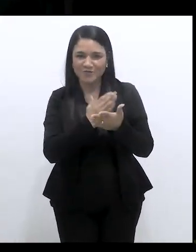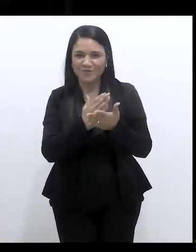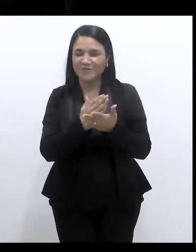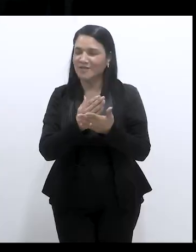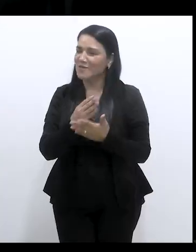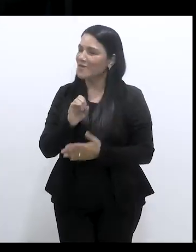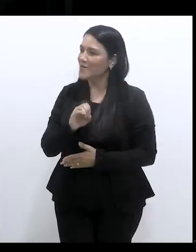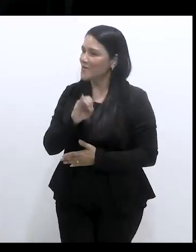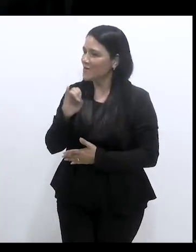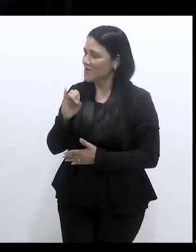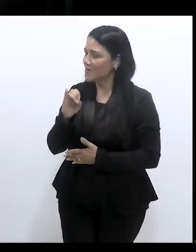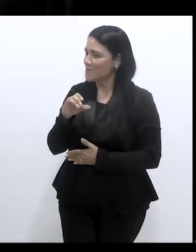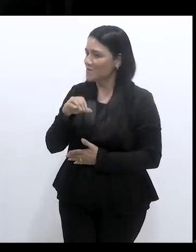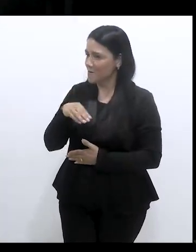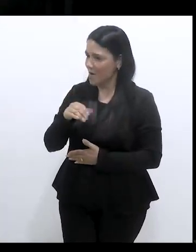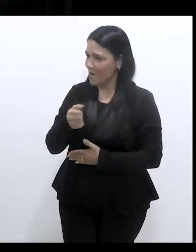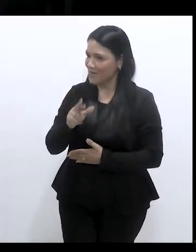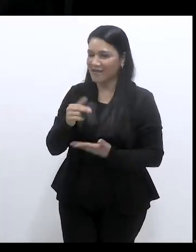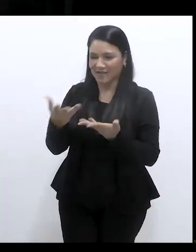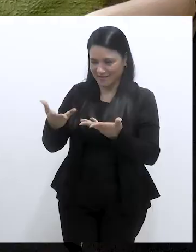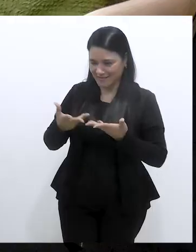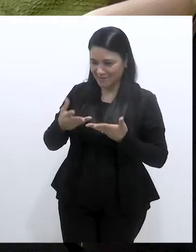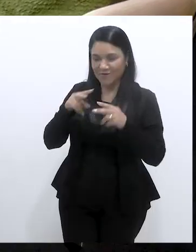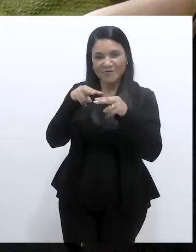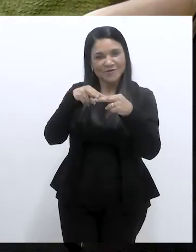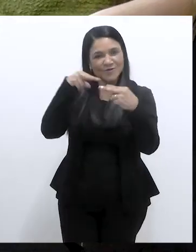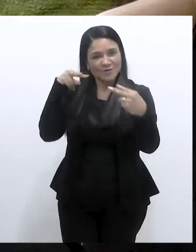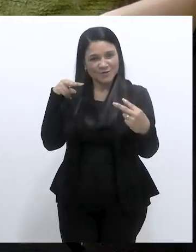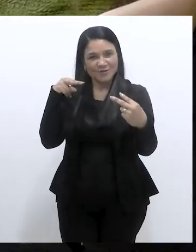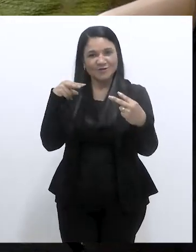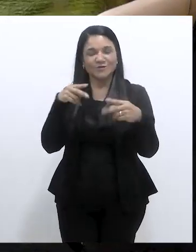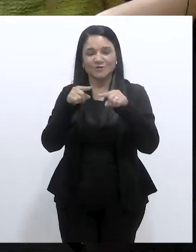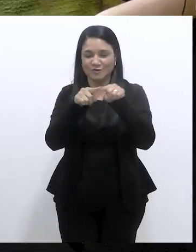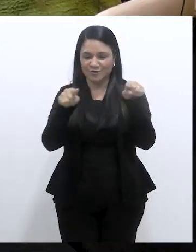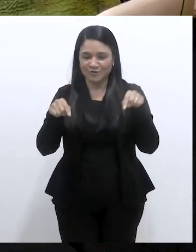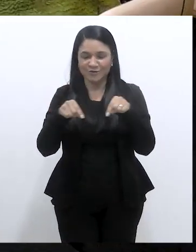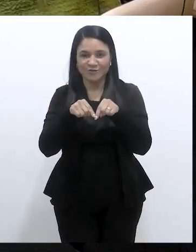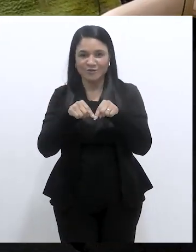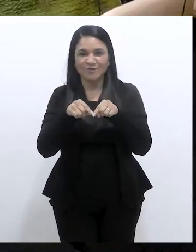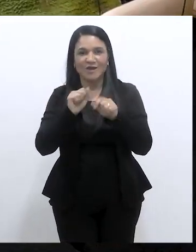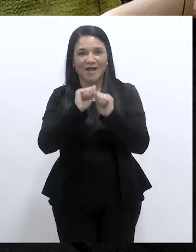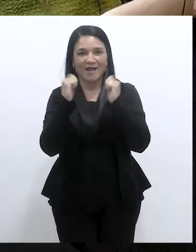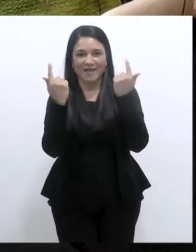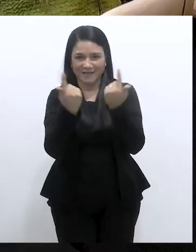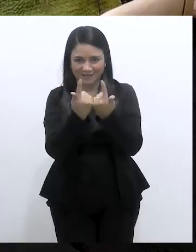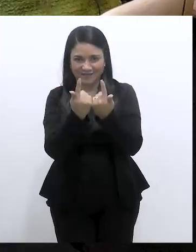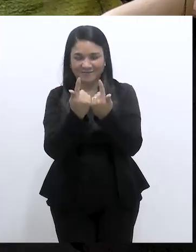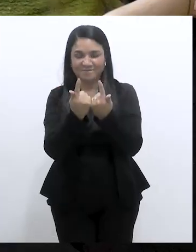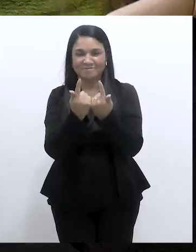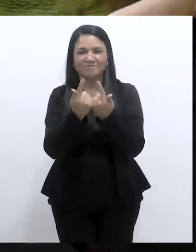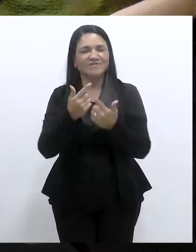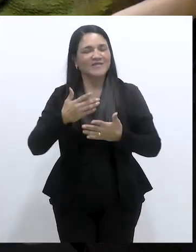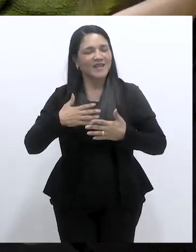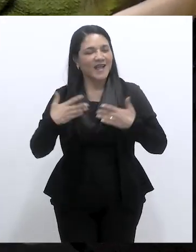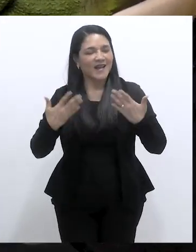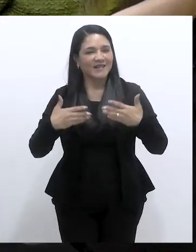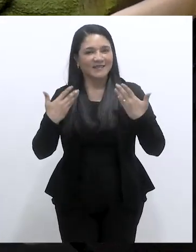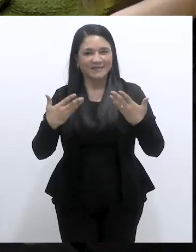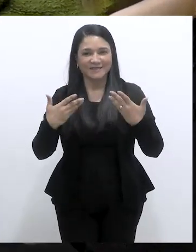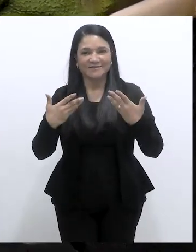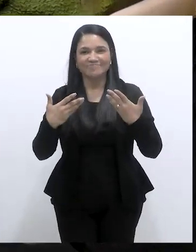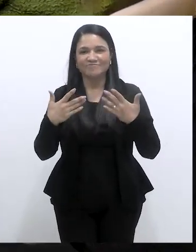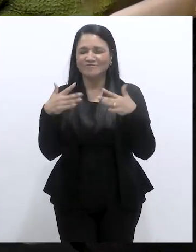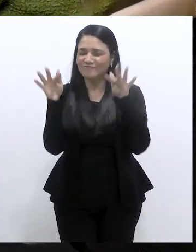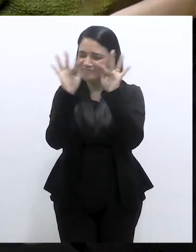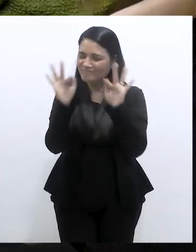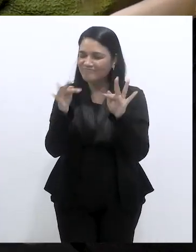que alegria te receber virtualmente hoje aqui nos estúdios da TV Alerj. Oi, é uma alegria também. Estou bem feliz